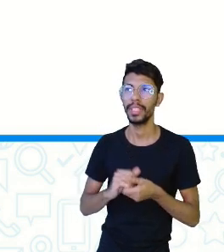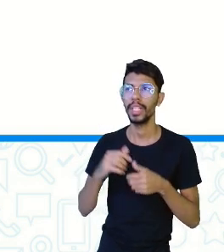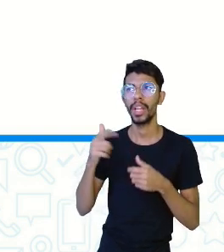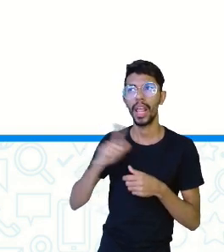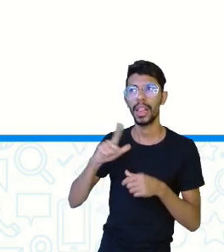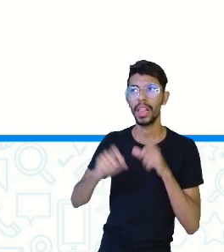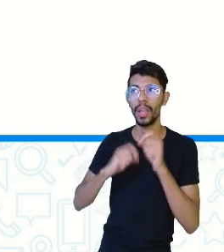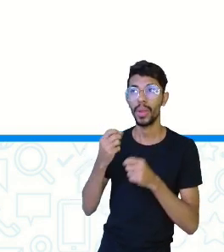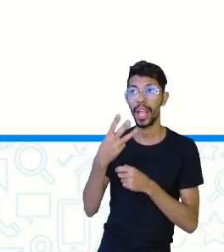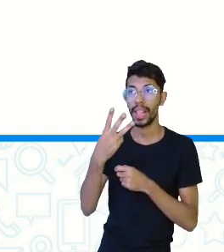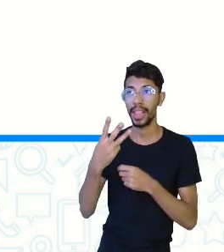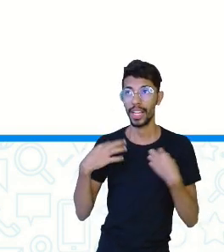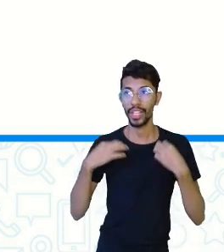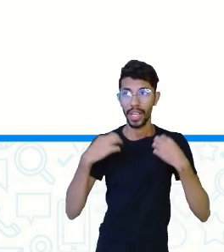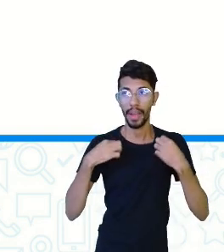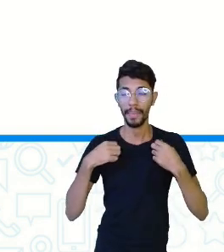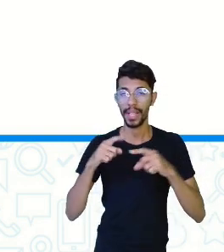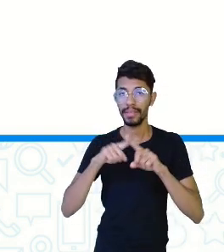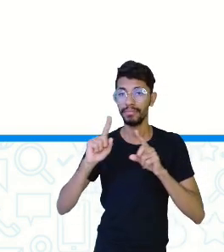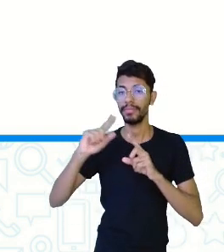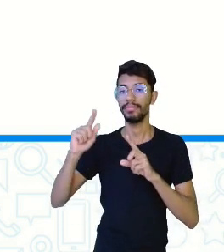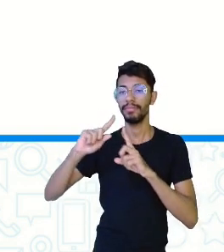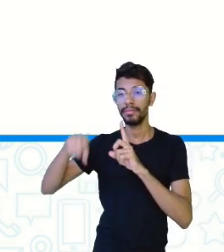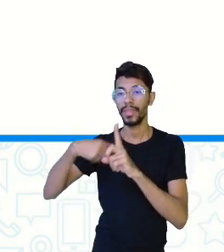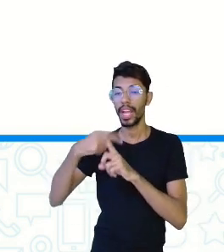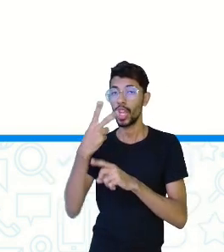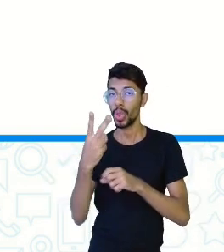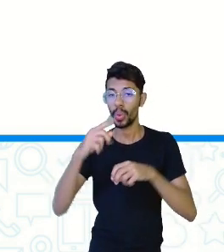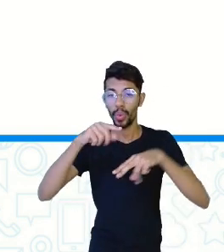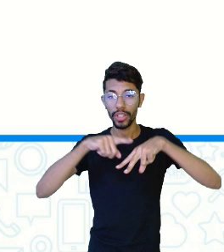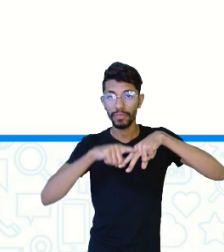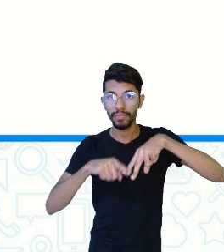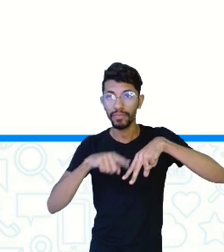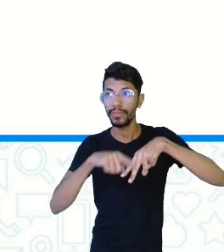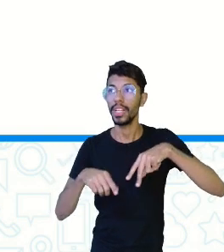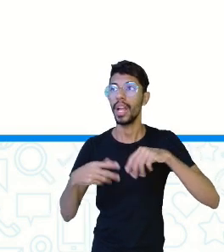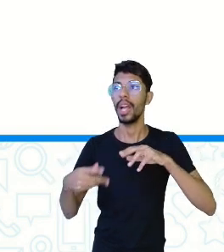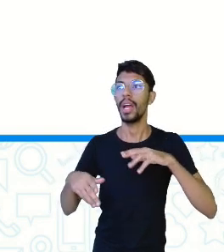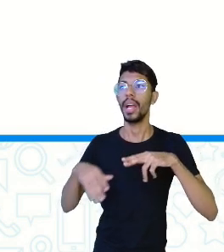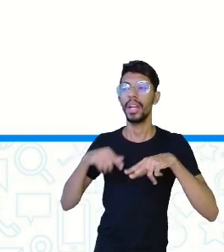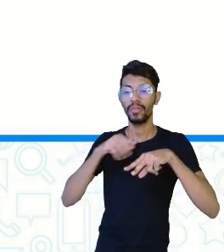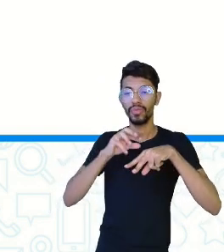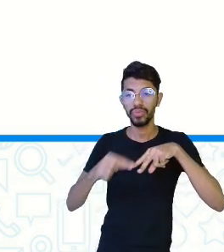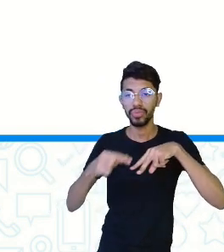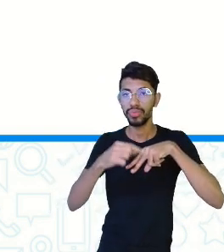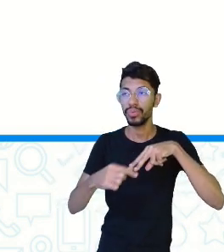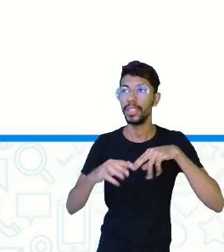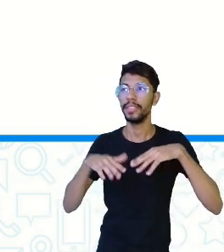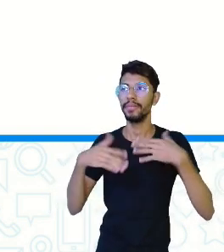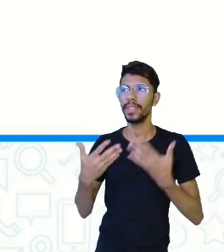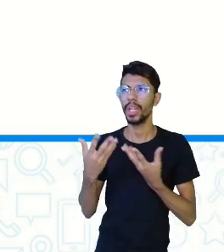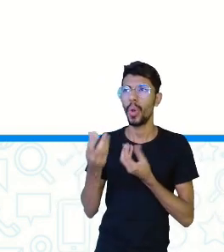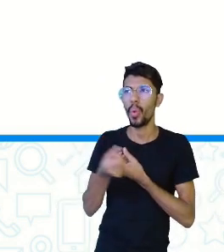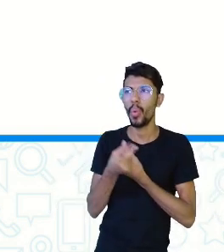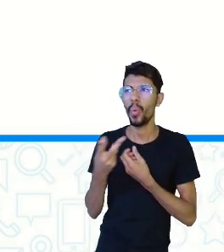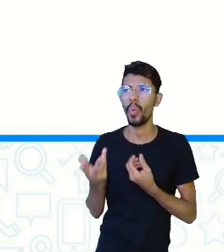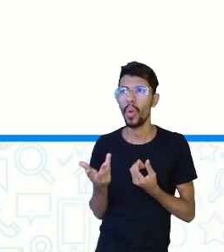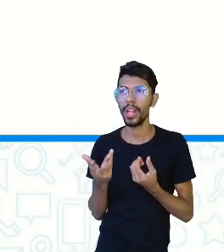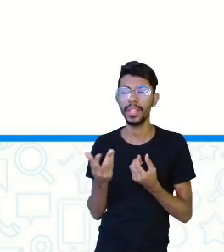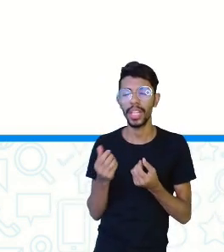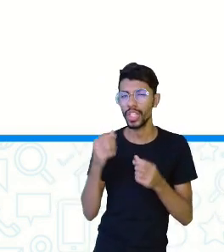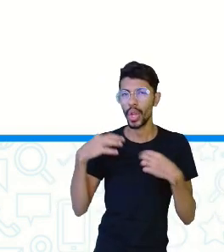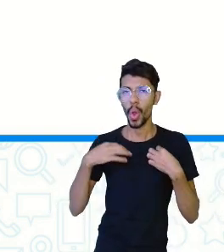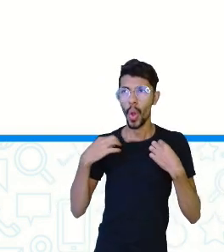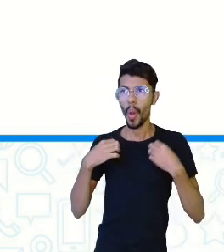ele pode se arrumar para a festa com essas roupas? Eita, nós podemos fazer aí uma combinação de